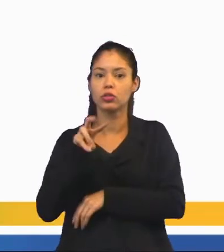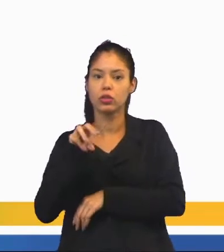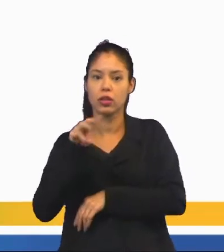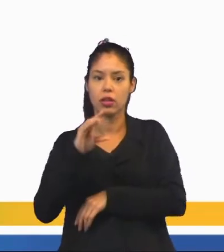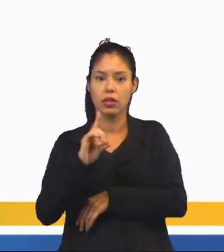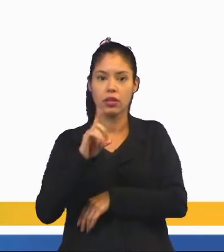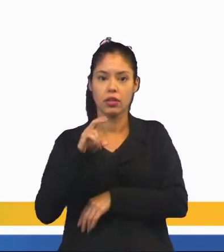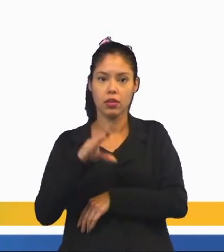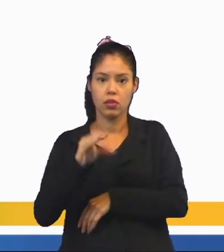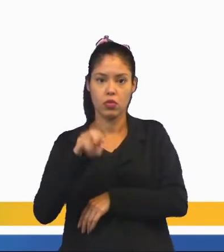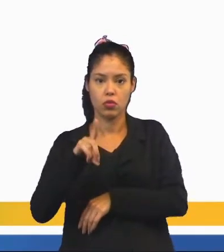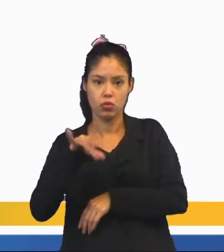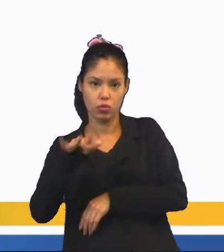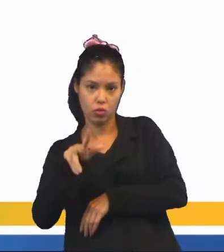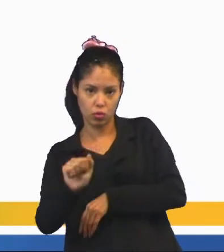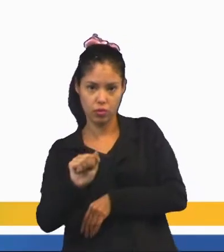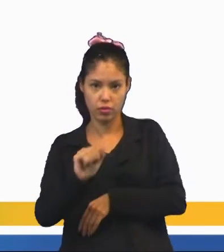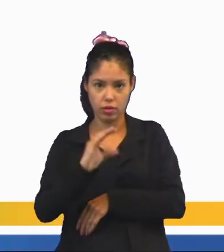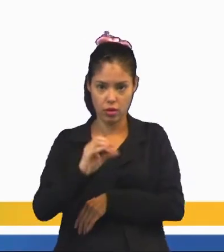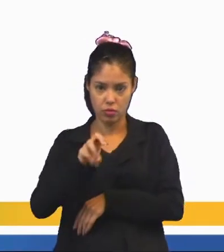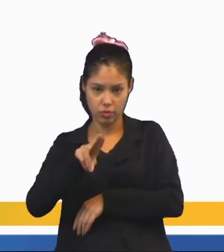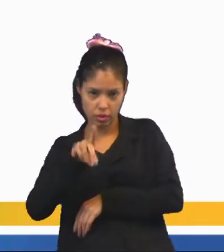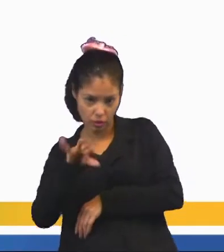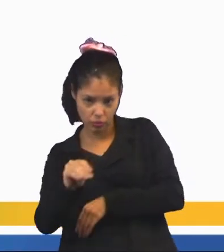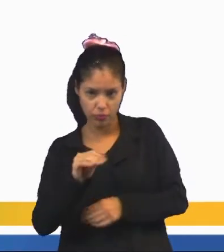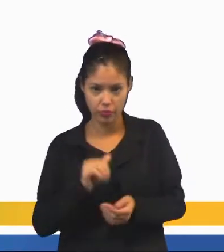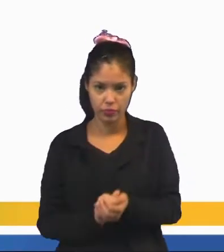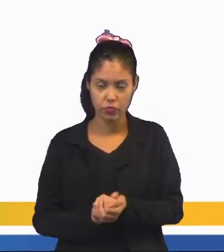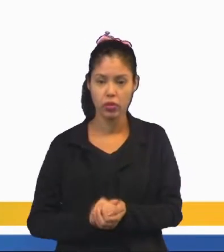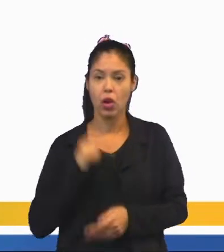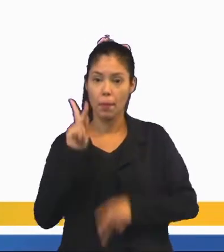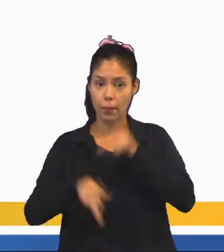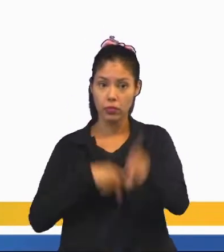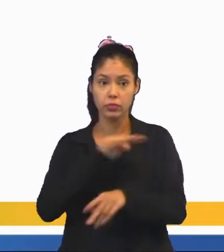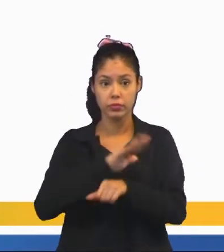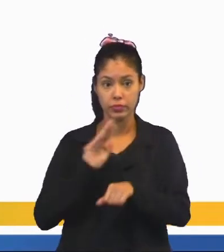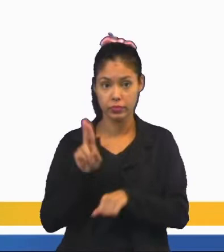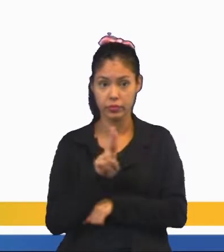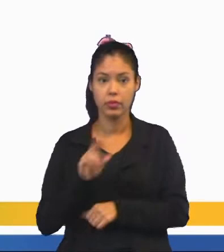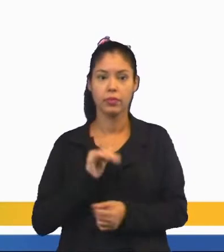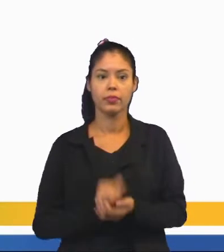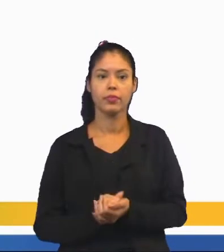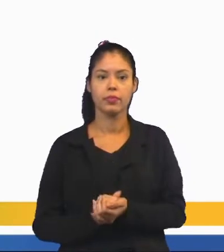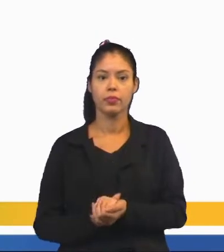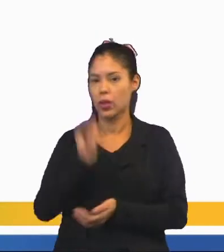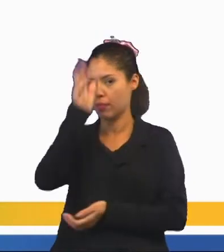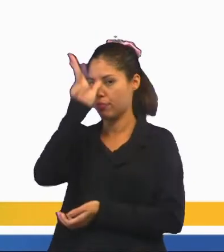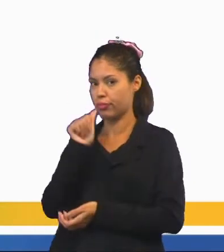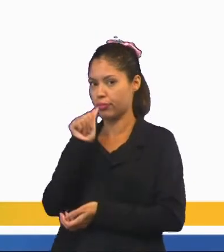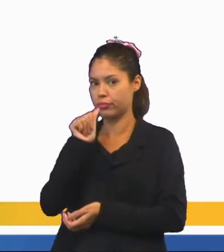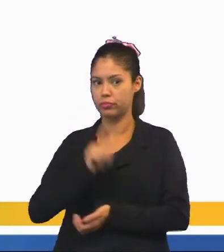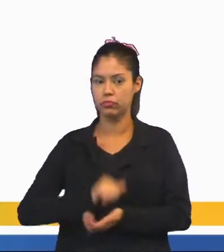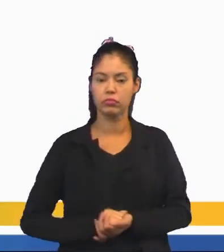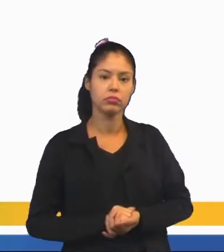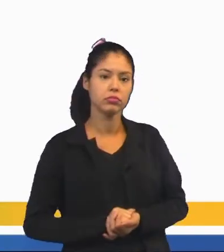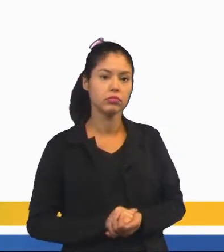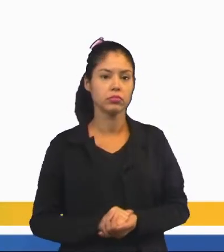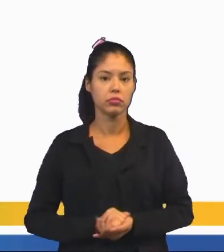de condiloma acuminados e popularmente chamados de crista de galo,